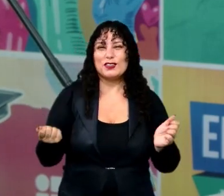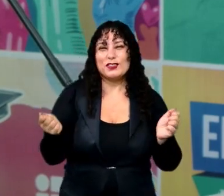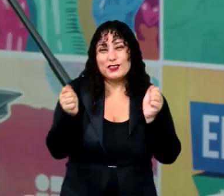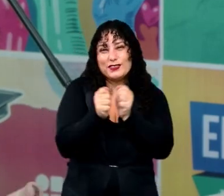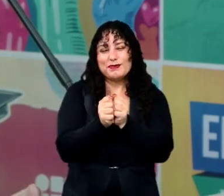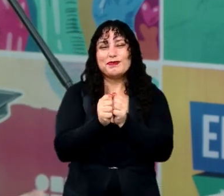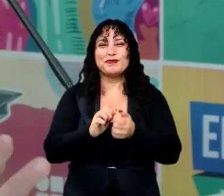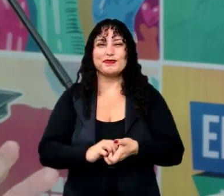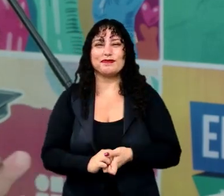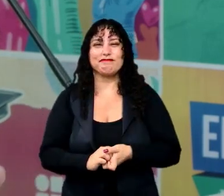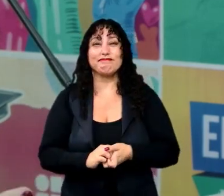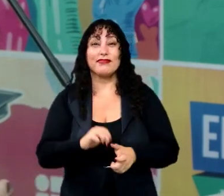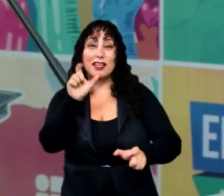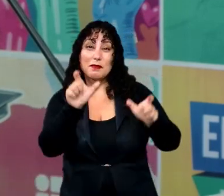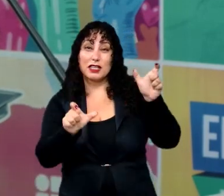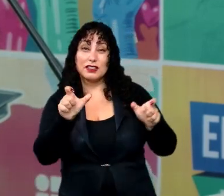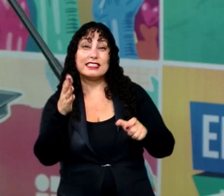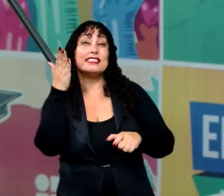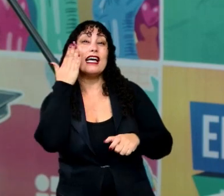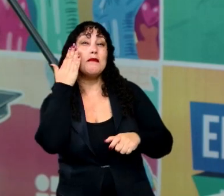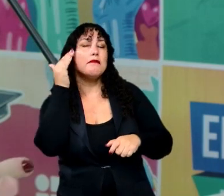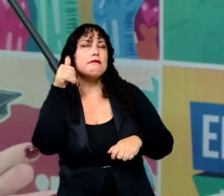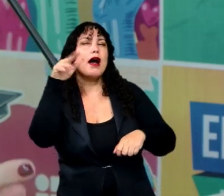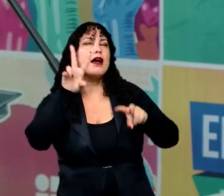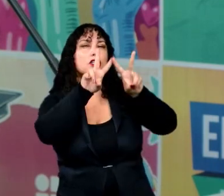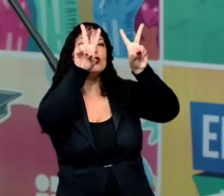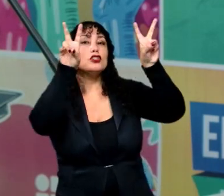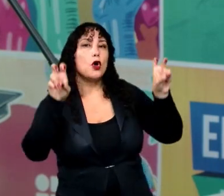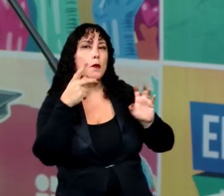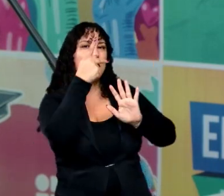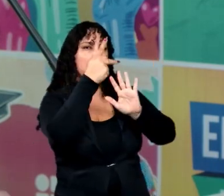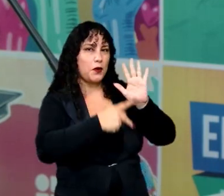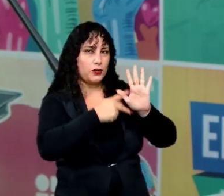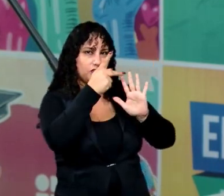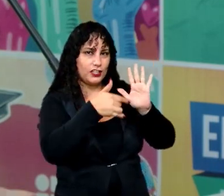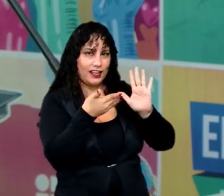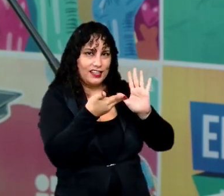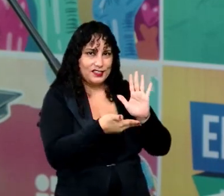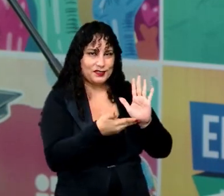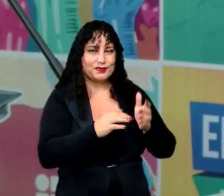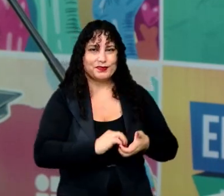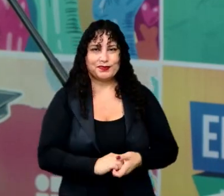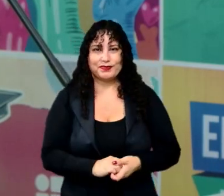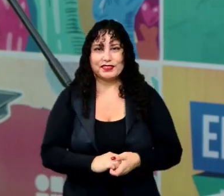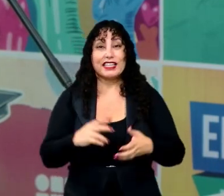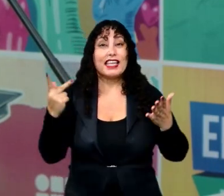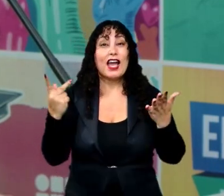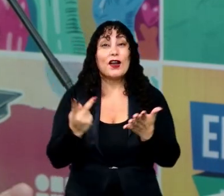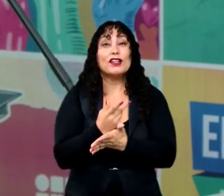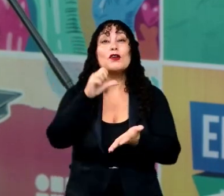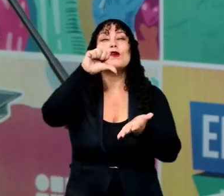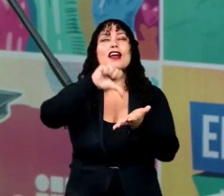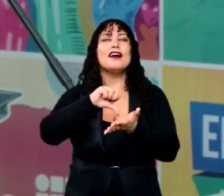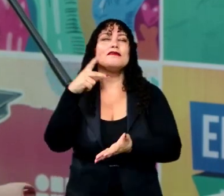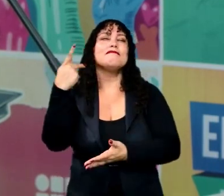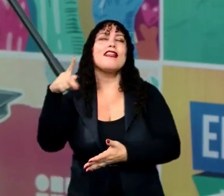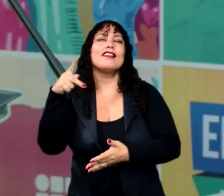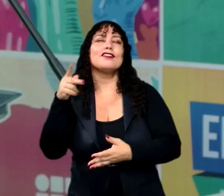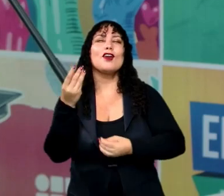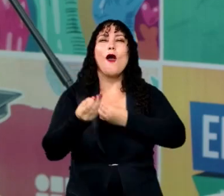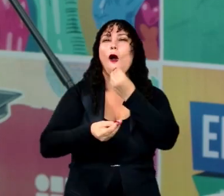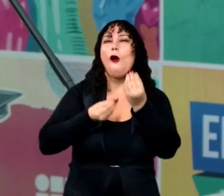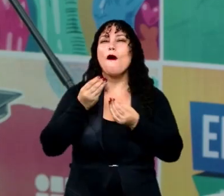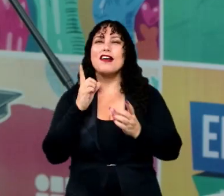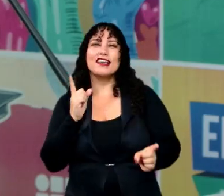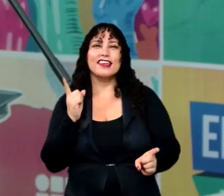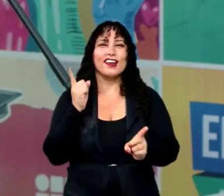né e para as pessoas que quiserem saber mais sobre o projeto né na que acontece no Campus Planaltina como é que elas